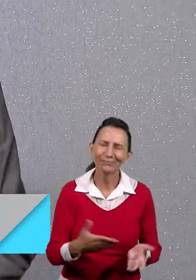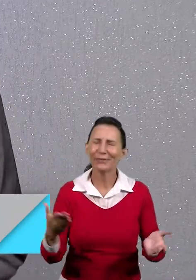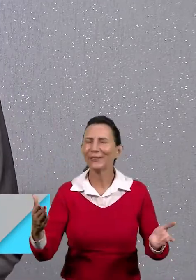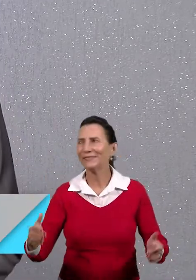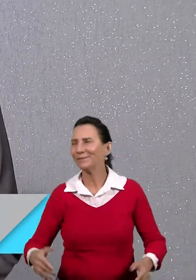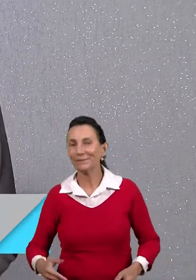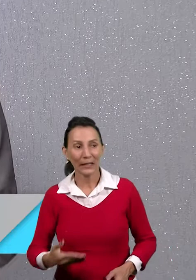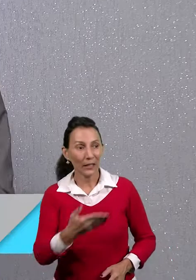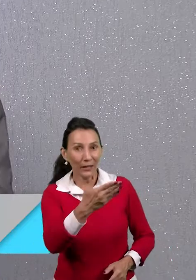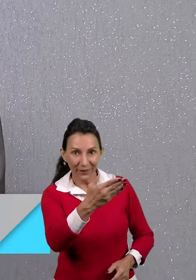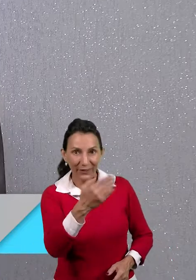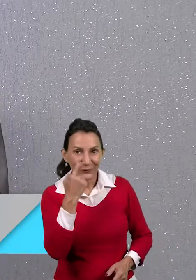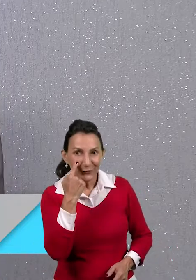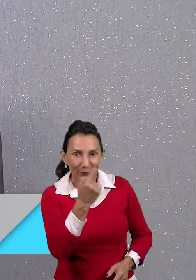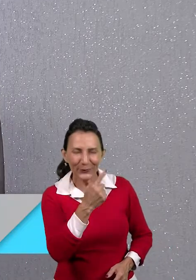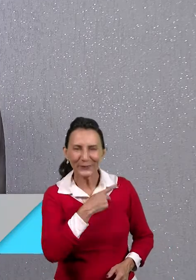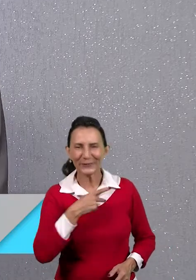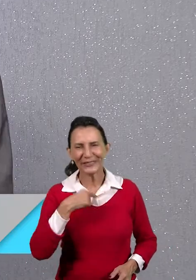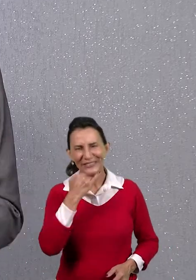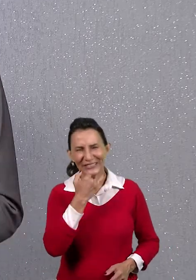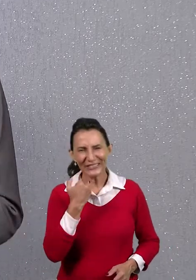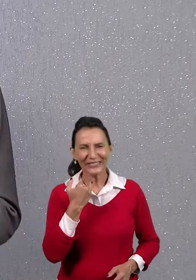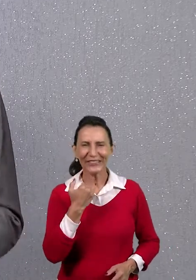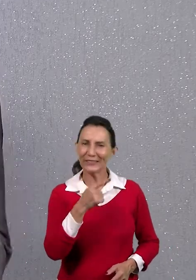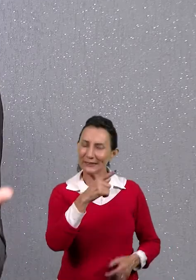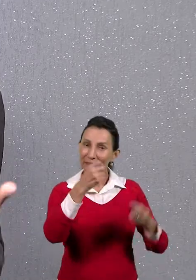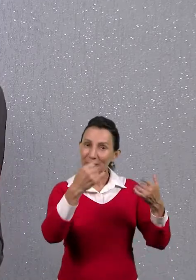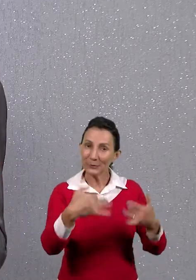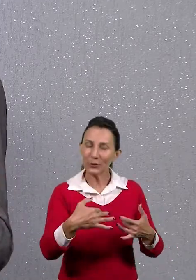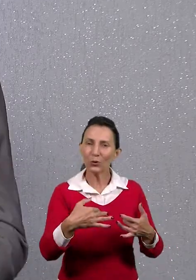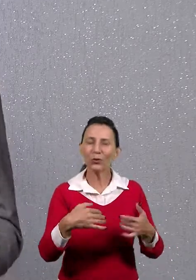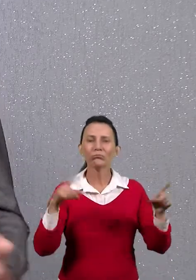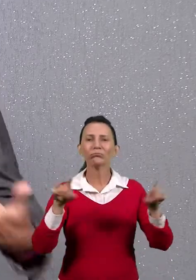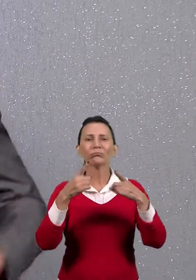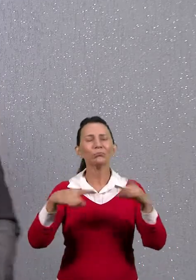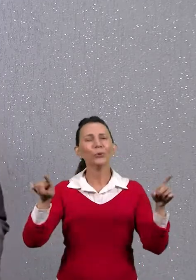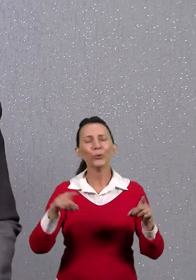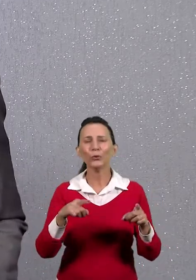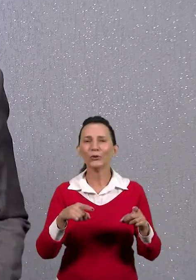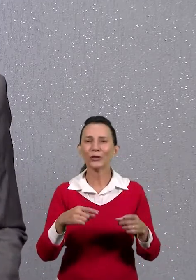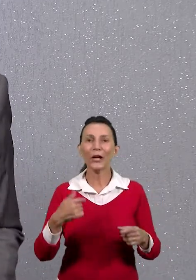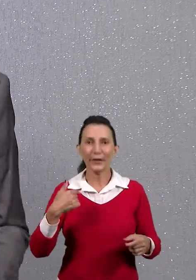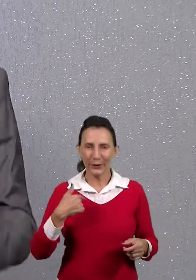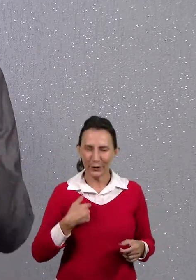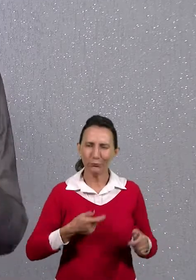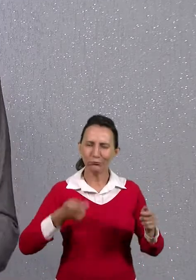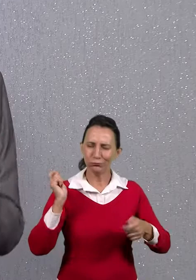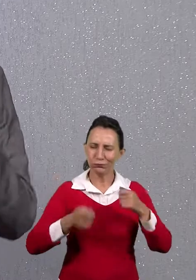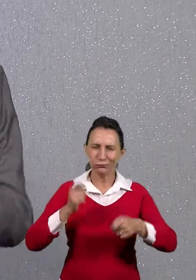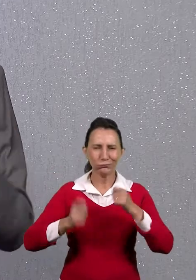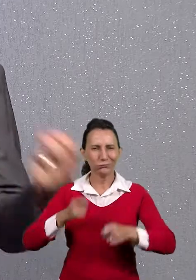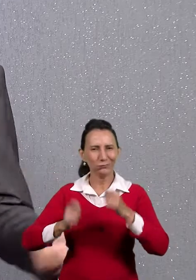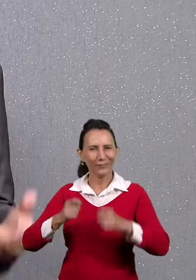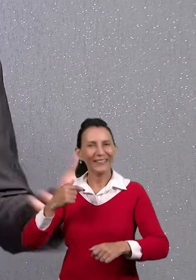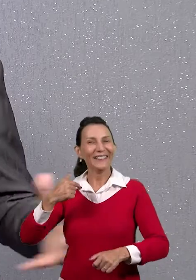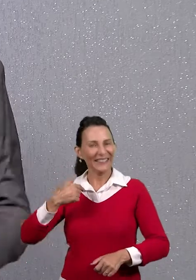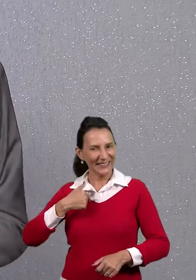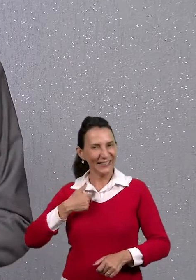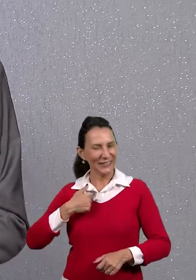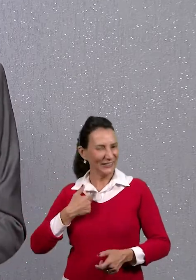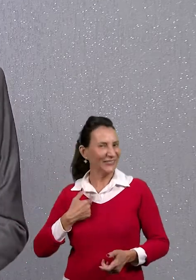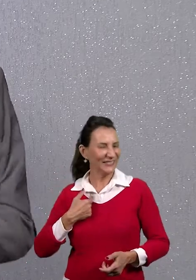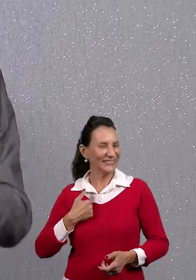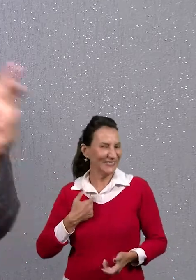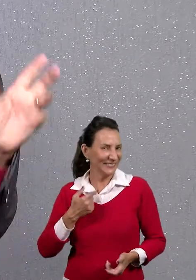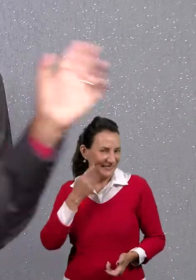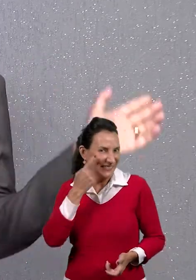de dizer o seguinte, que deu um exemplo sobre o ser músico e ter um instrumento. Eu toco bateria, eu sou um músico e toco bateria. Olha que maravilha,